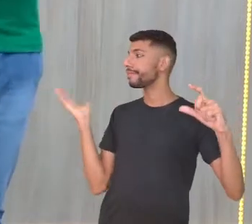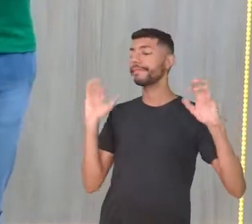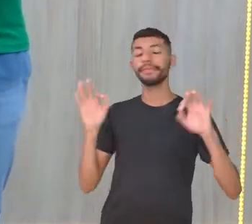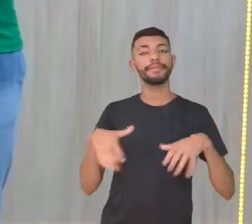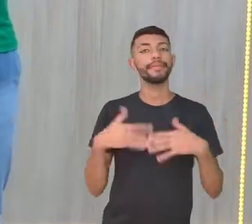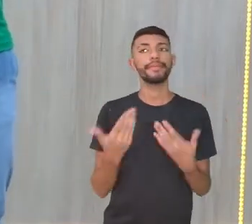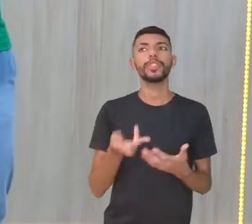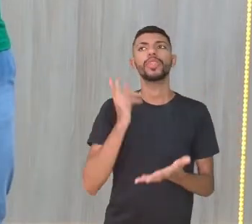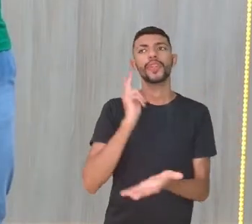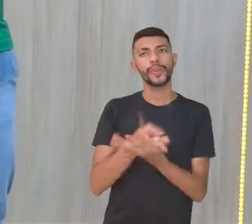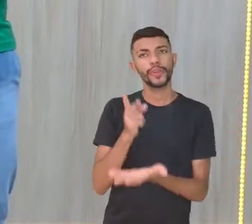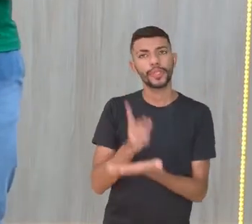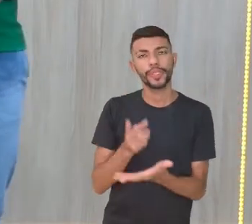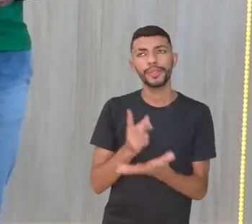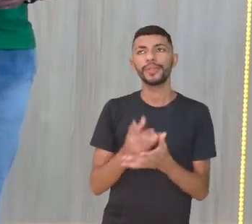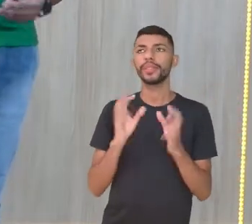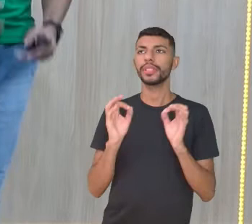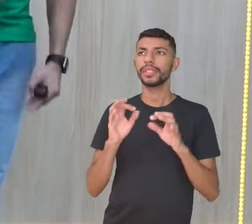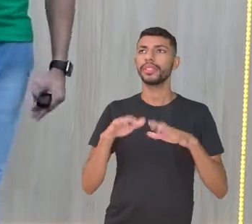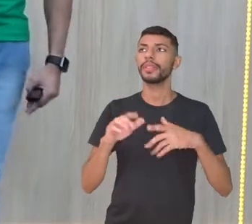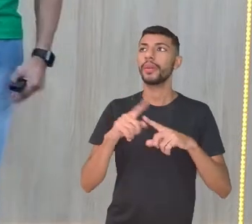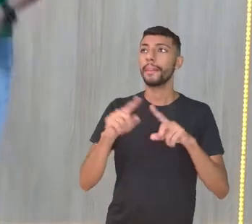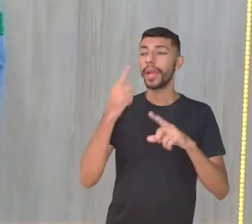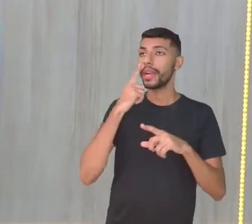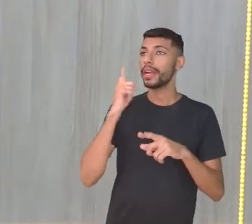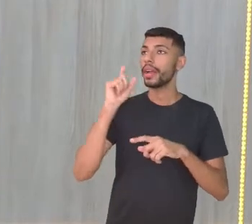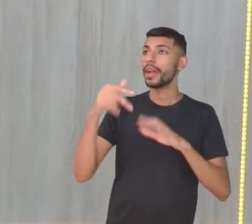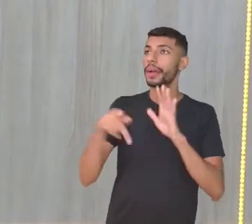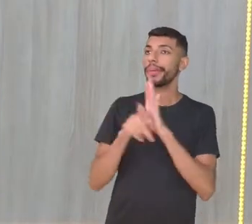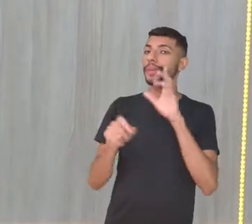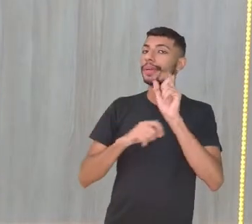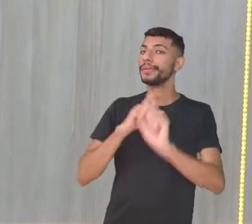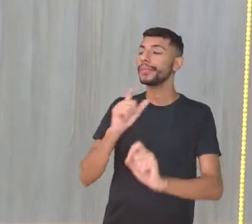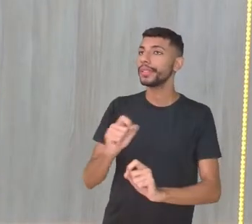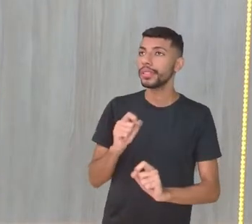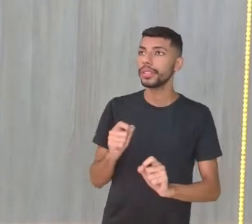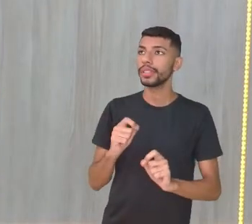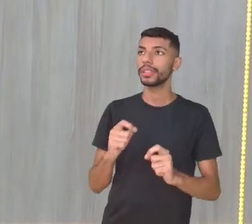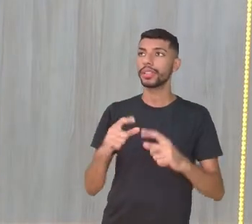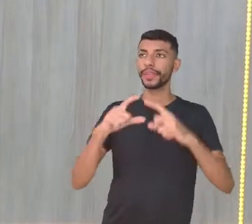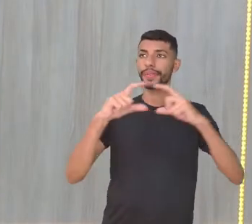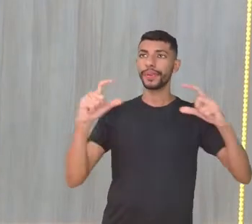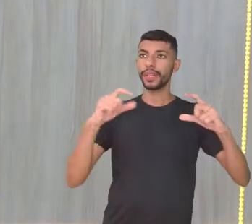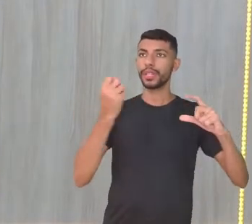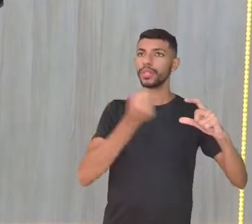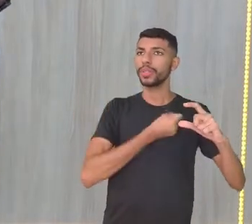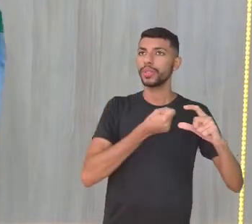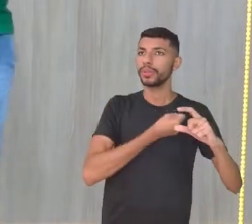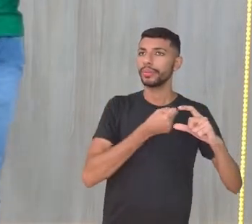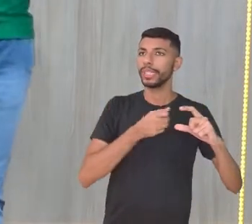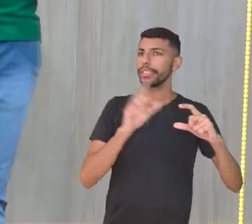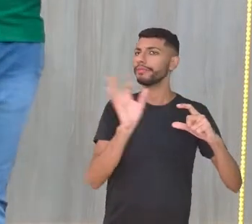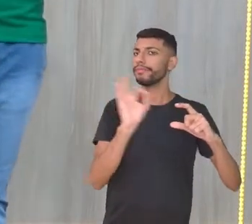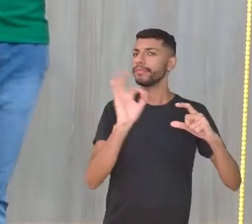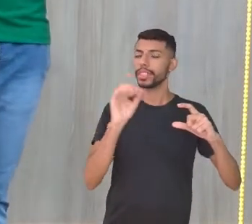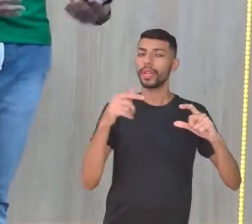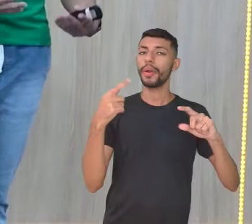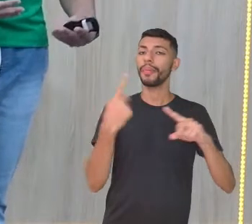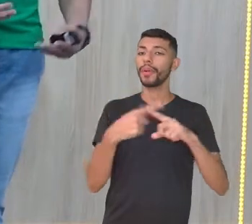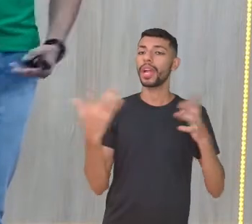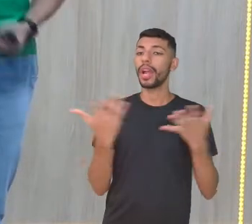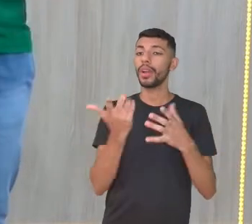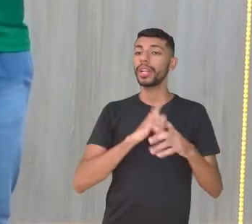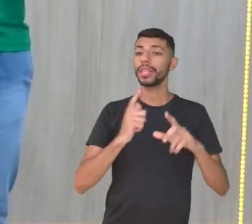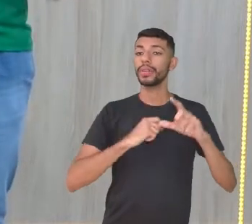ser uma expressão, tá? Mas ela deixa de ser uma expressão numérica, tá? Porque agora a gente não tem apenas